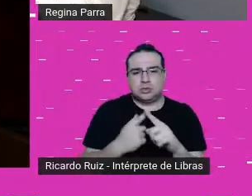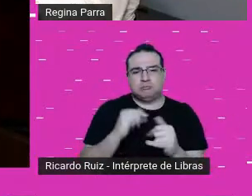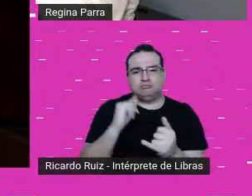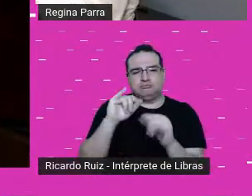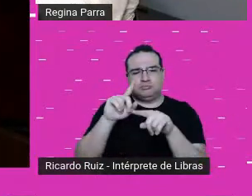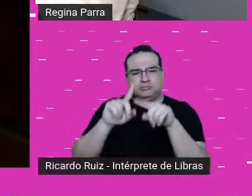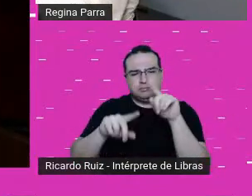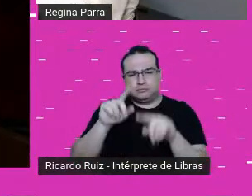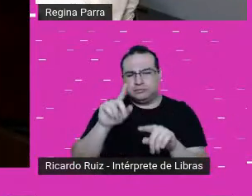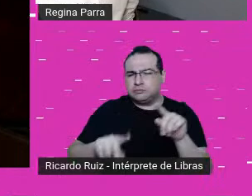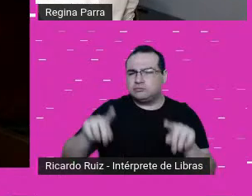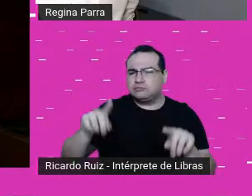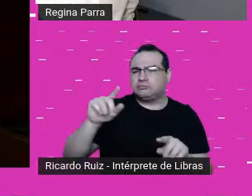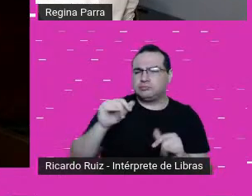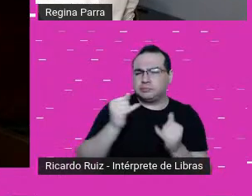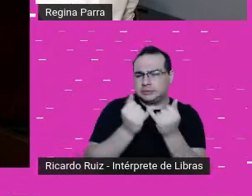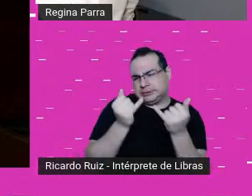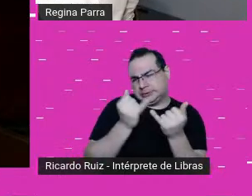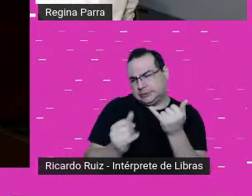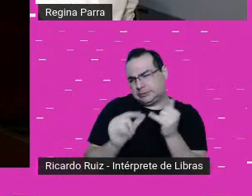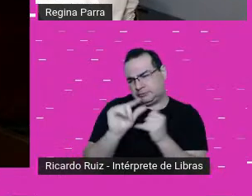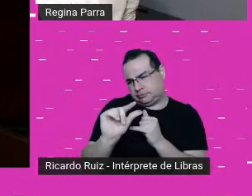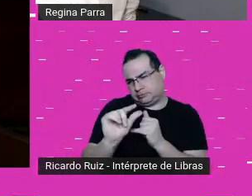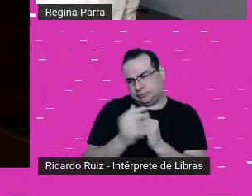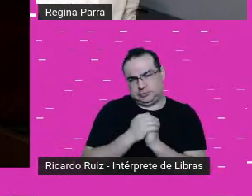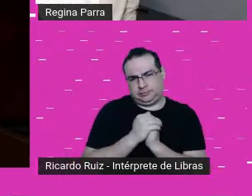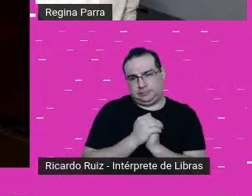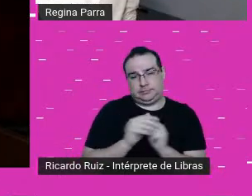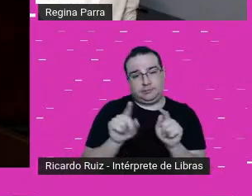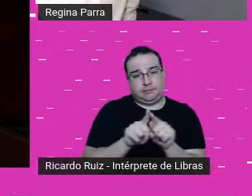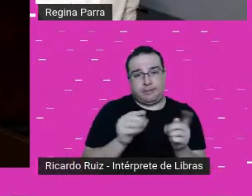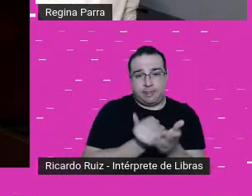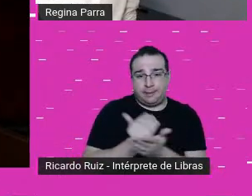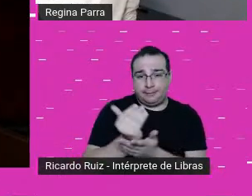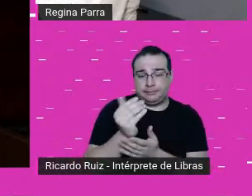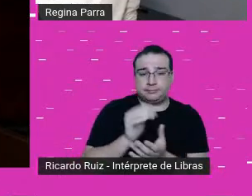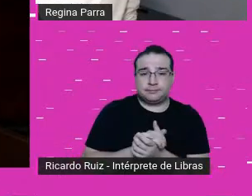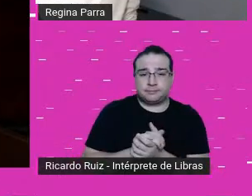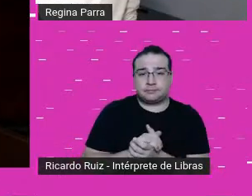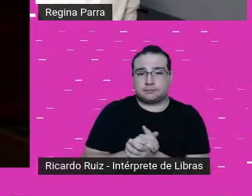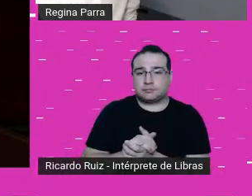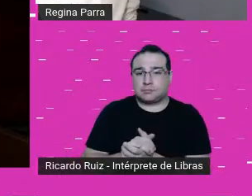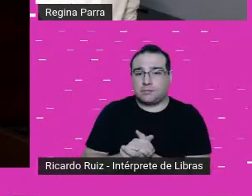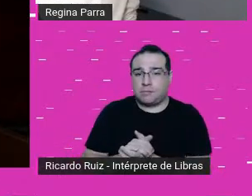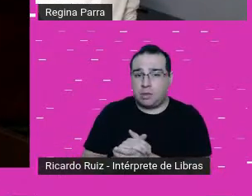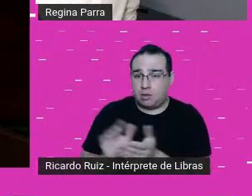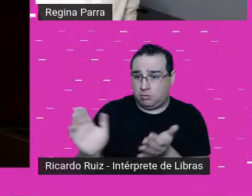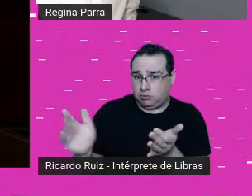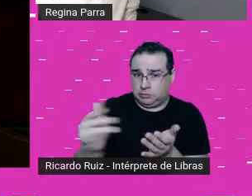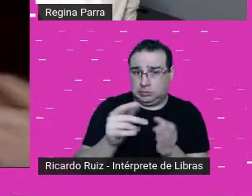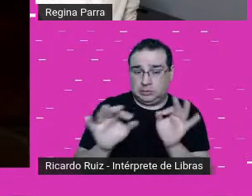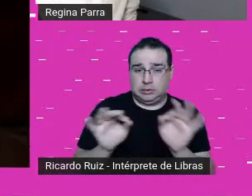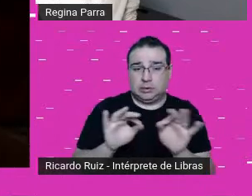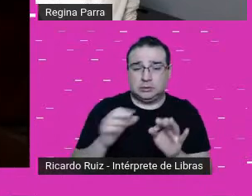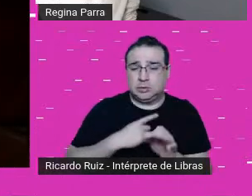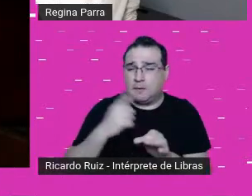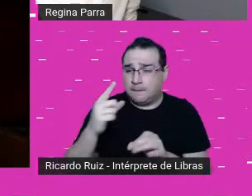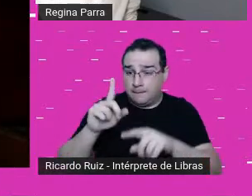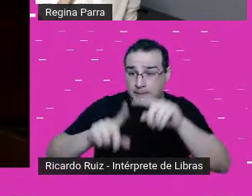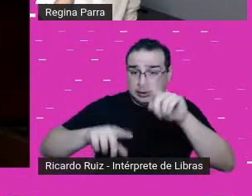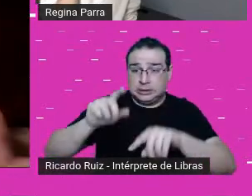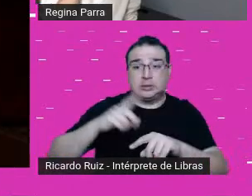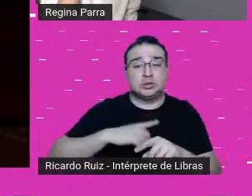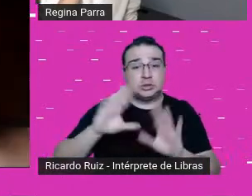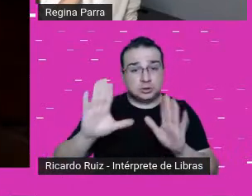variações. Então, eu comecei assim, a pegar o material que